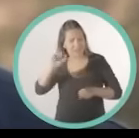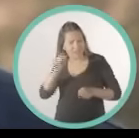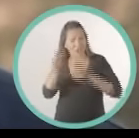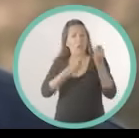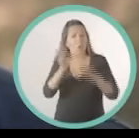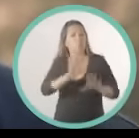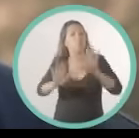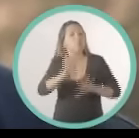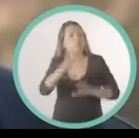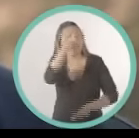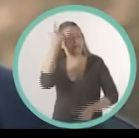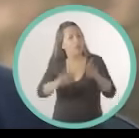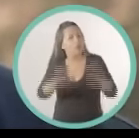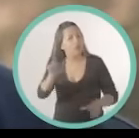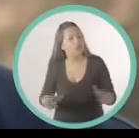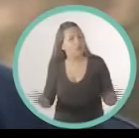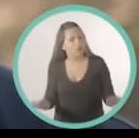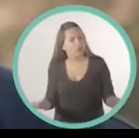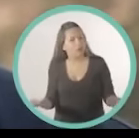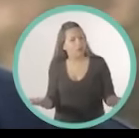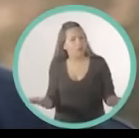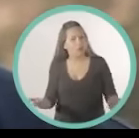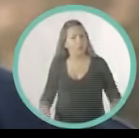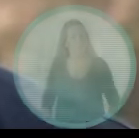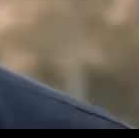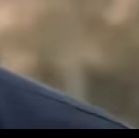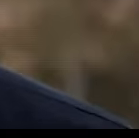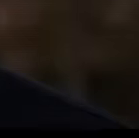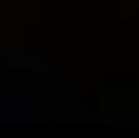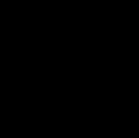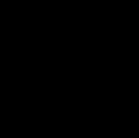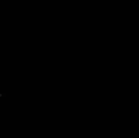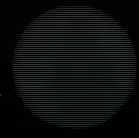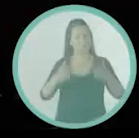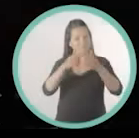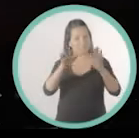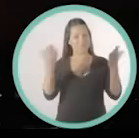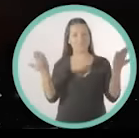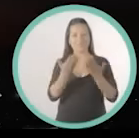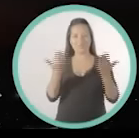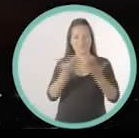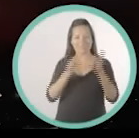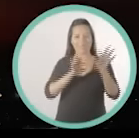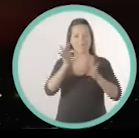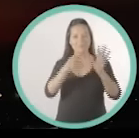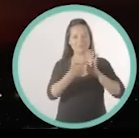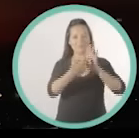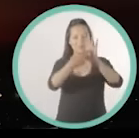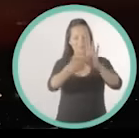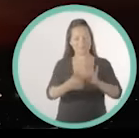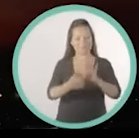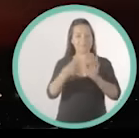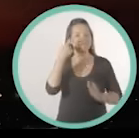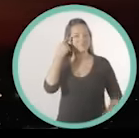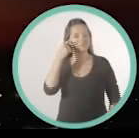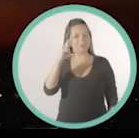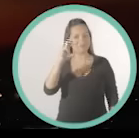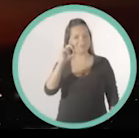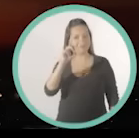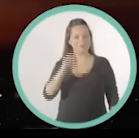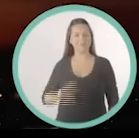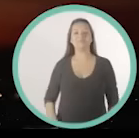próximos 20 anos? Crivella, é assim que você vai cuidar das pessoas? Começa agora o programa do Freixo 50.